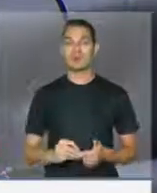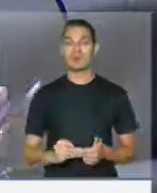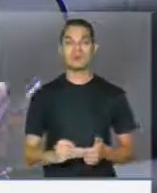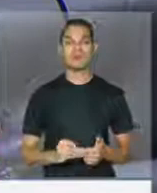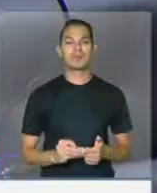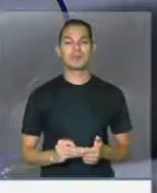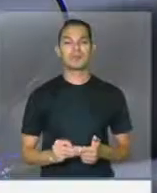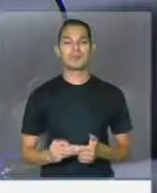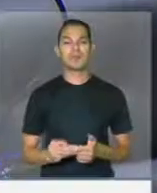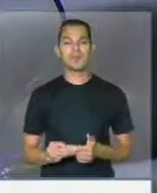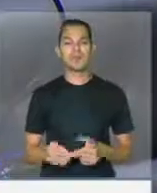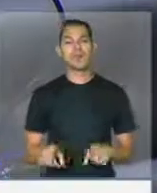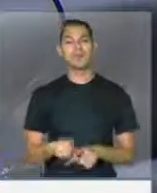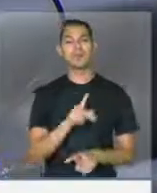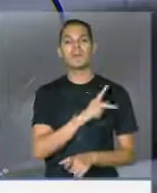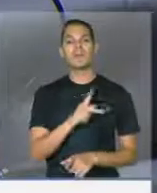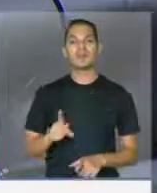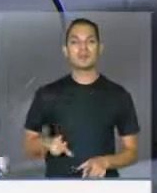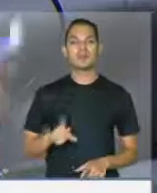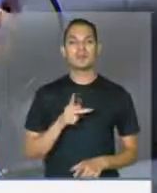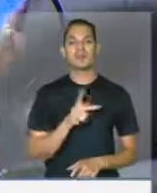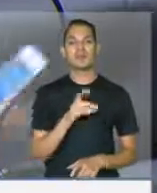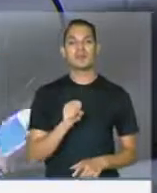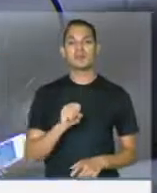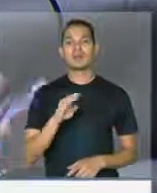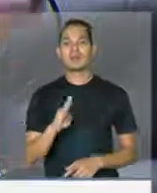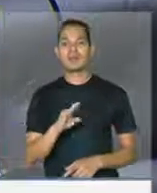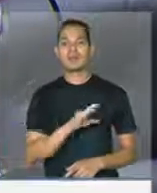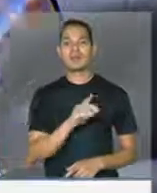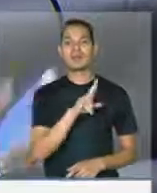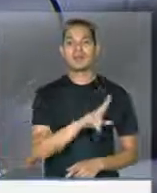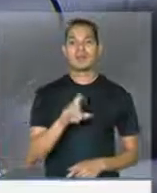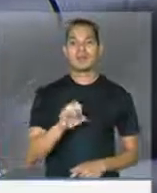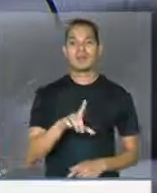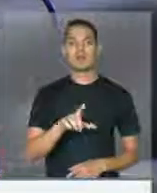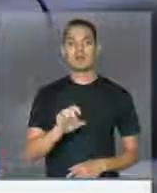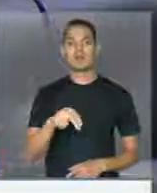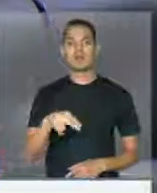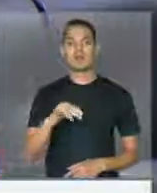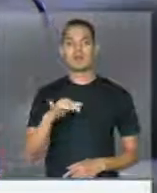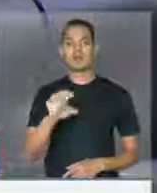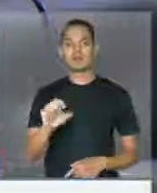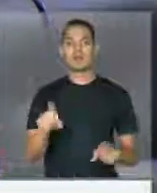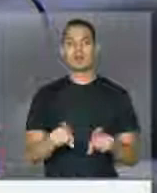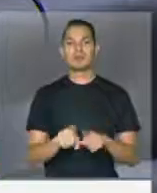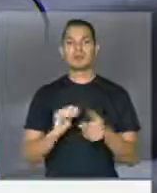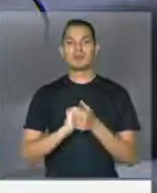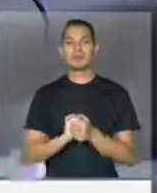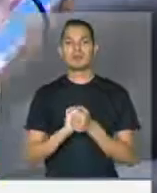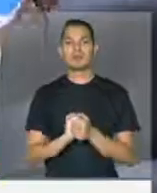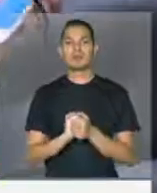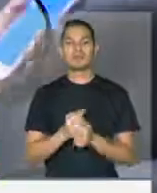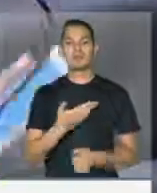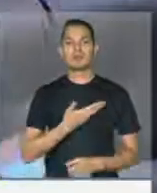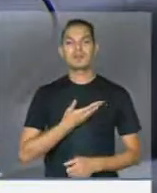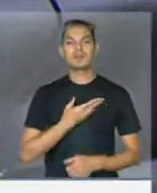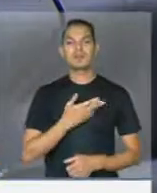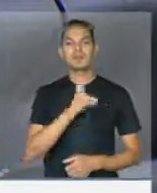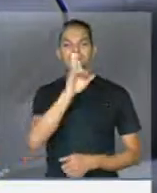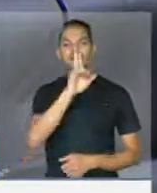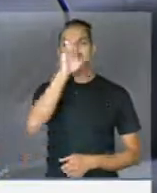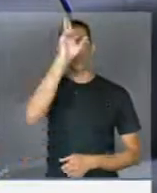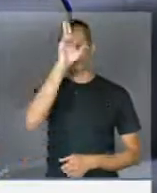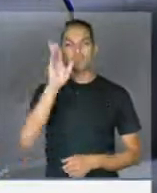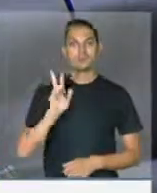Concluída. Nossa querida presidente do PSB, Lenice. Mando um abraço a todos, saudando o nosso colega que assume a tribuna, que